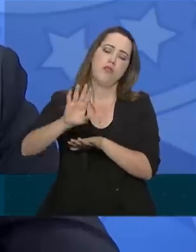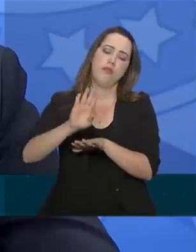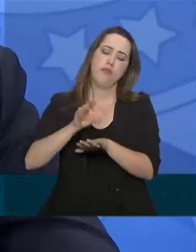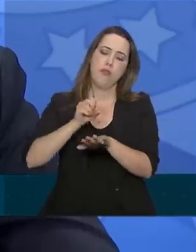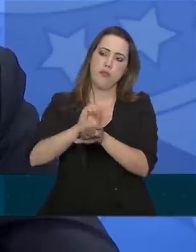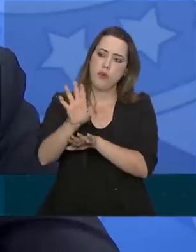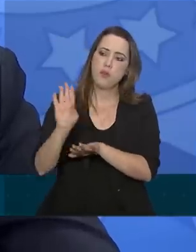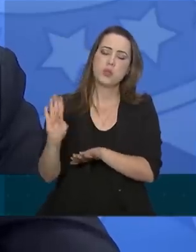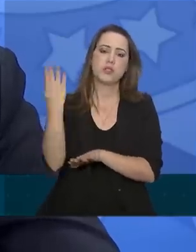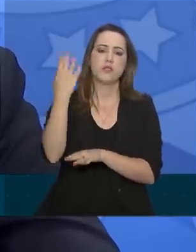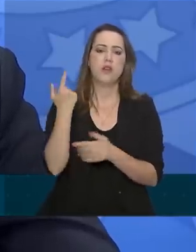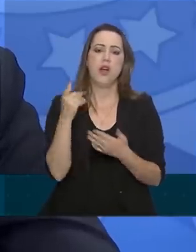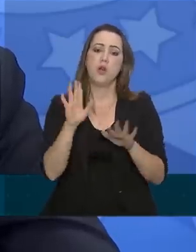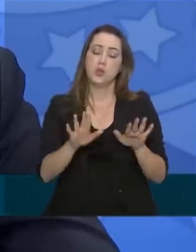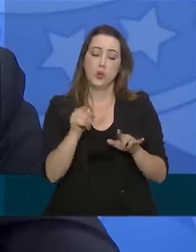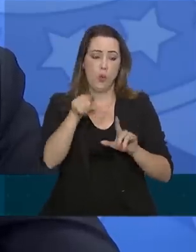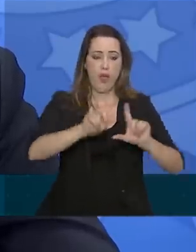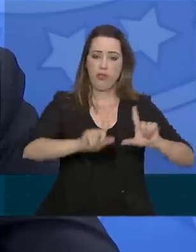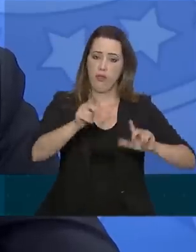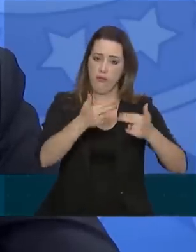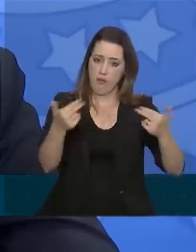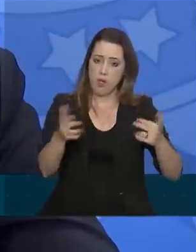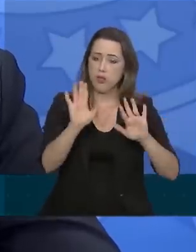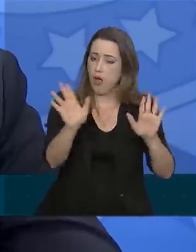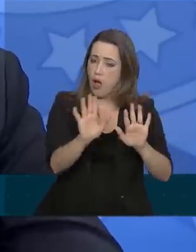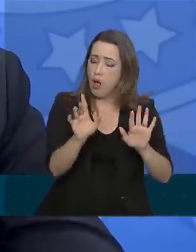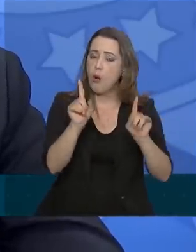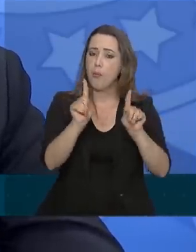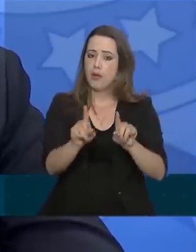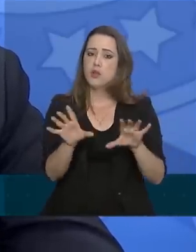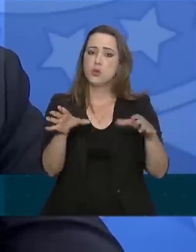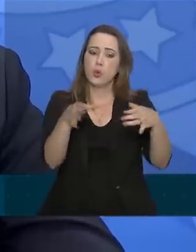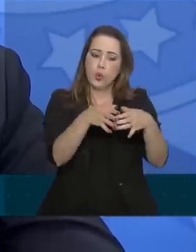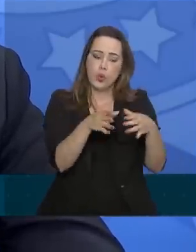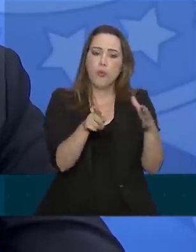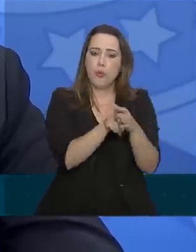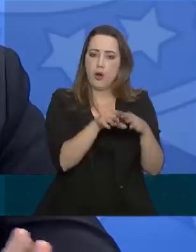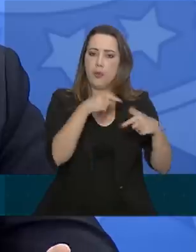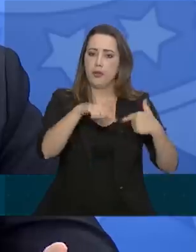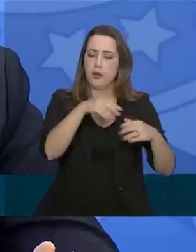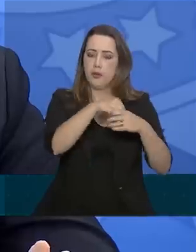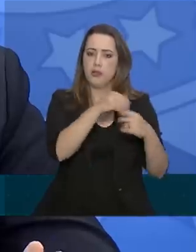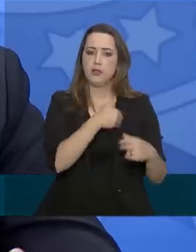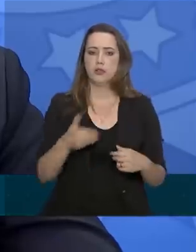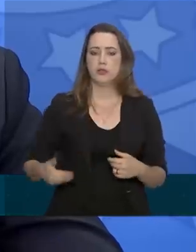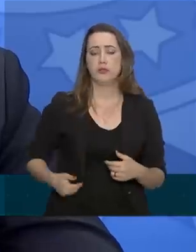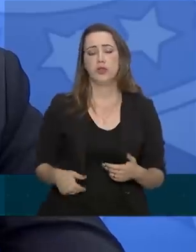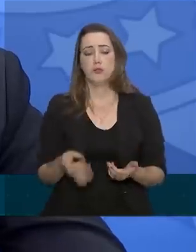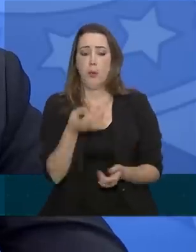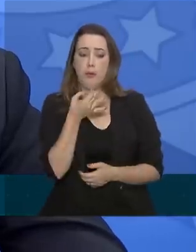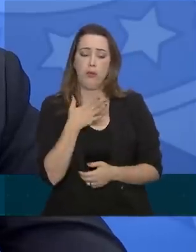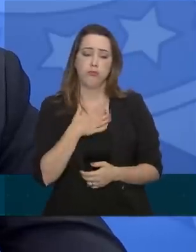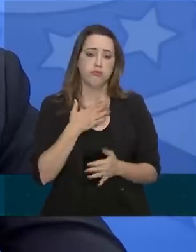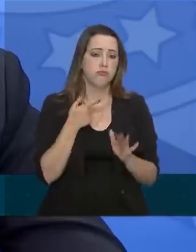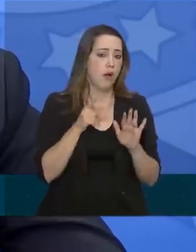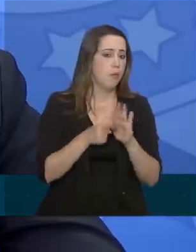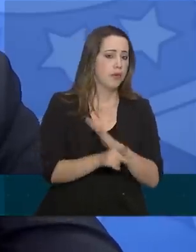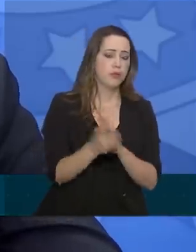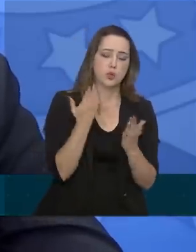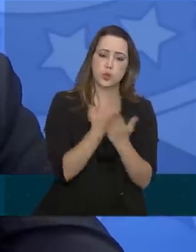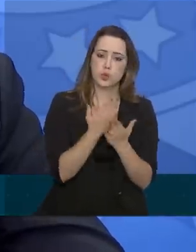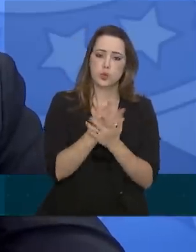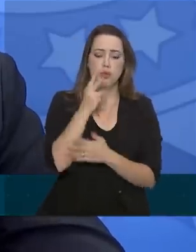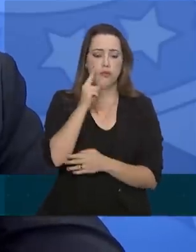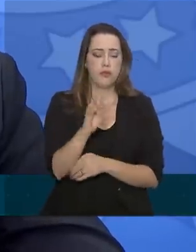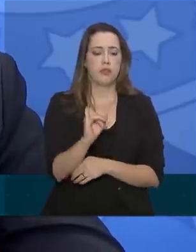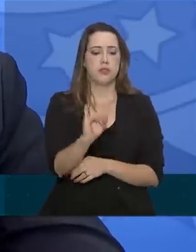preocupação é grande e nós temos eu acho até que aprofundando os estudos vê se